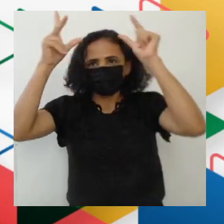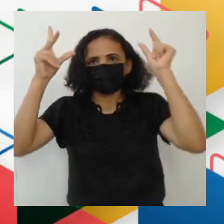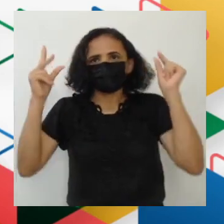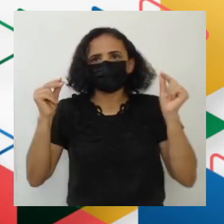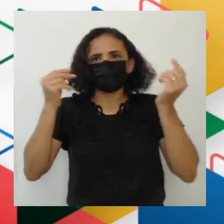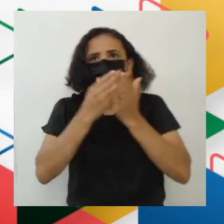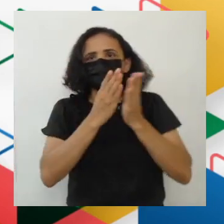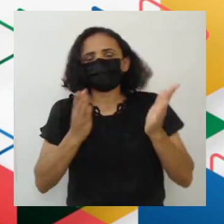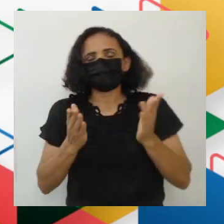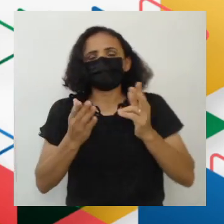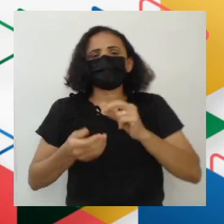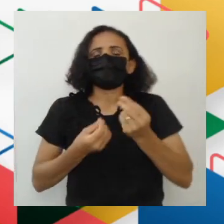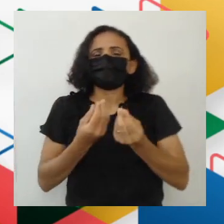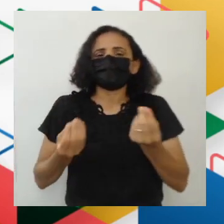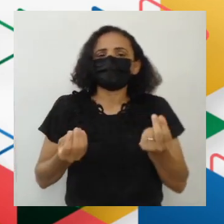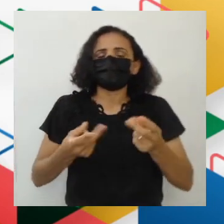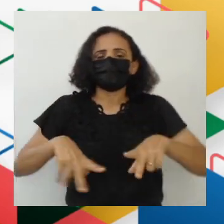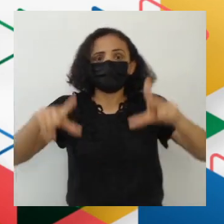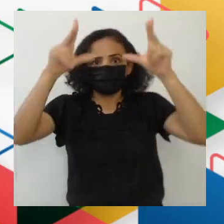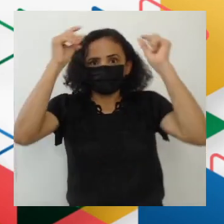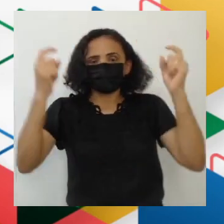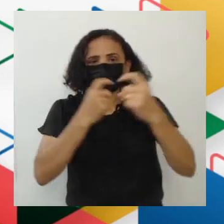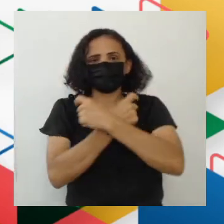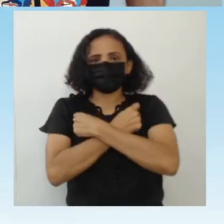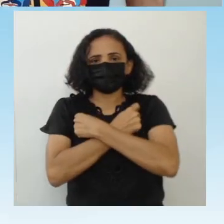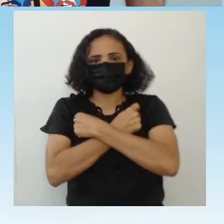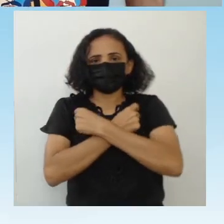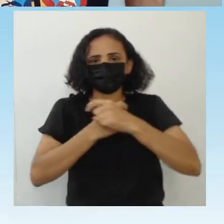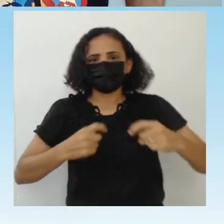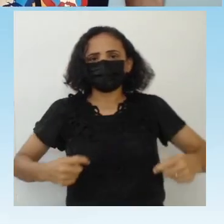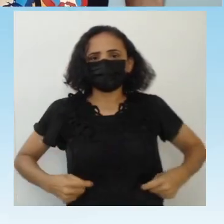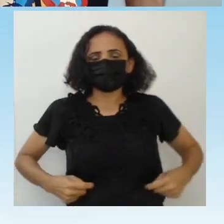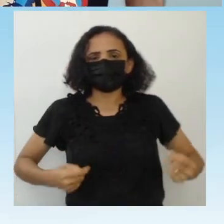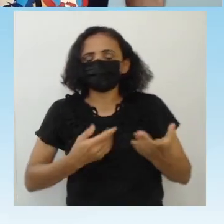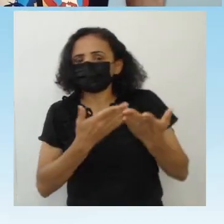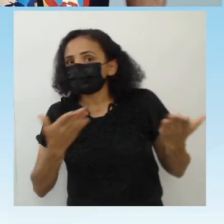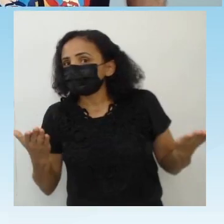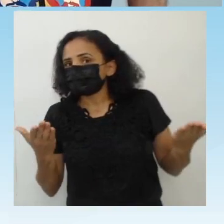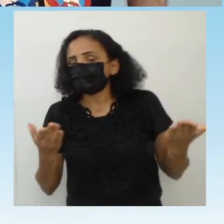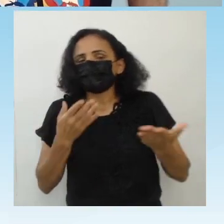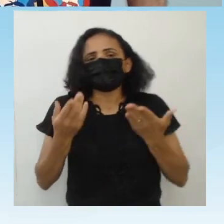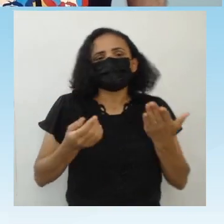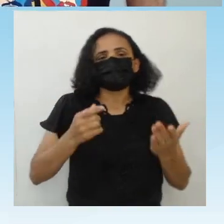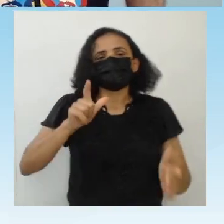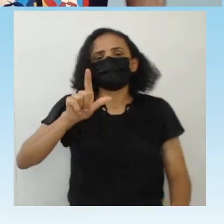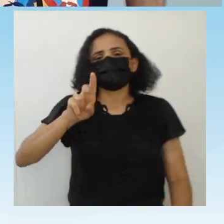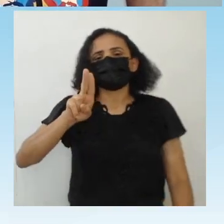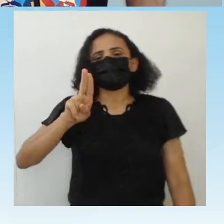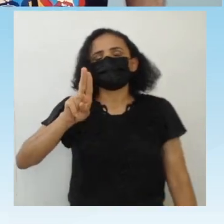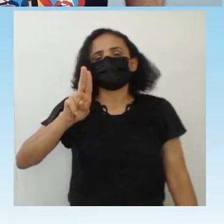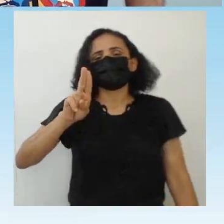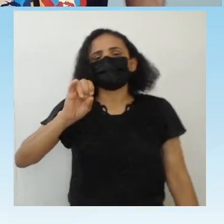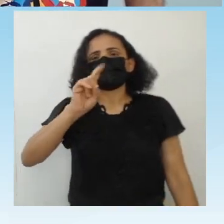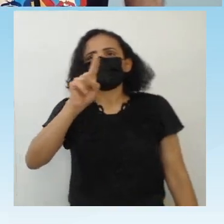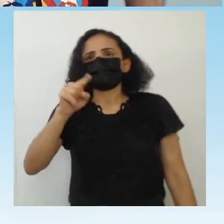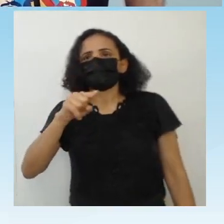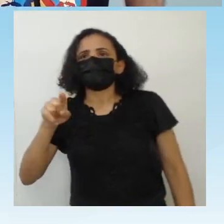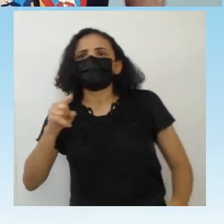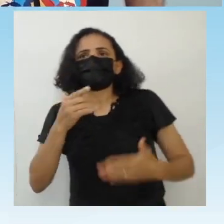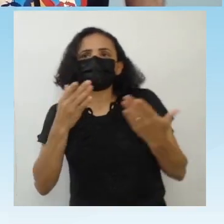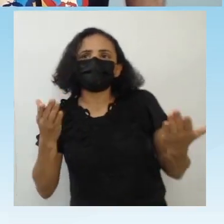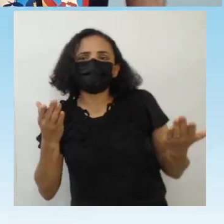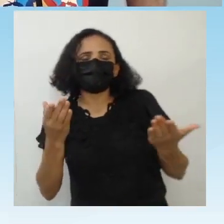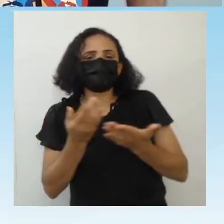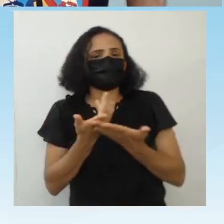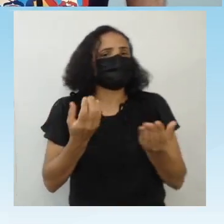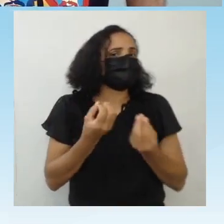existe uma forma de ocultar o nome, né? Do Luiz Gonzaga, e ele prefere o